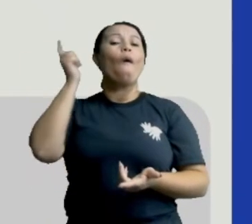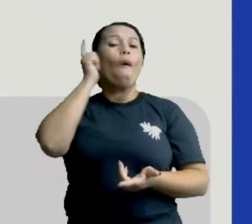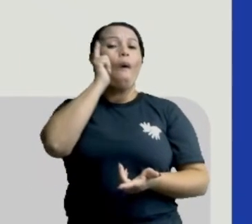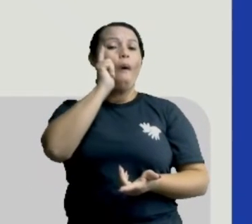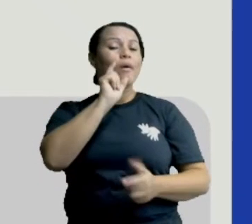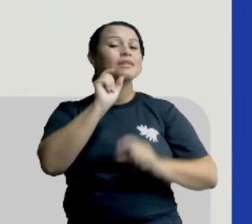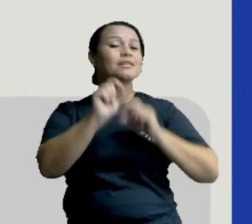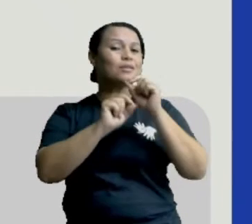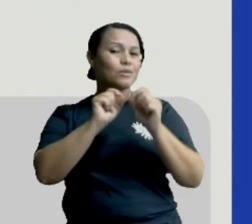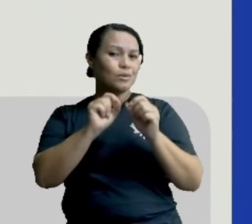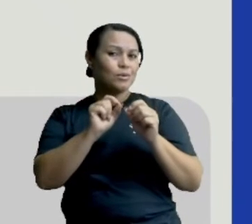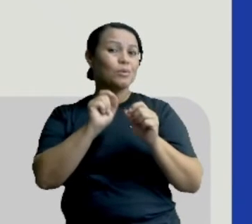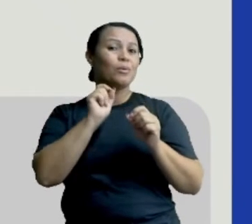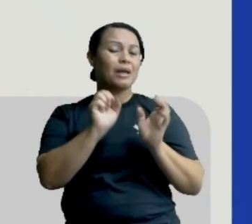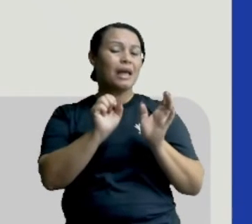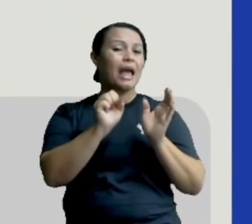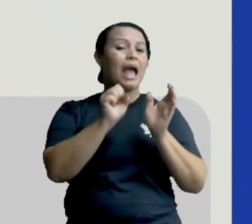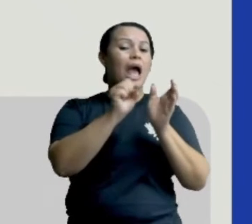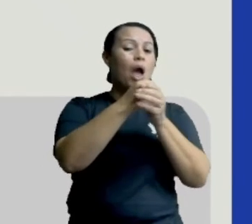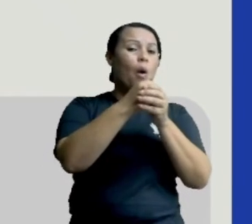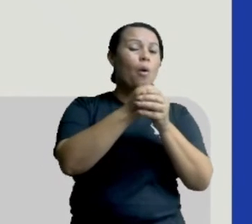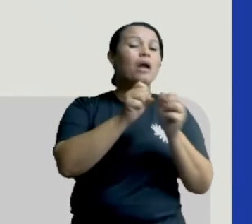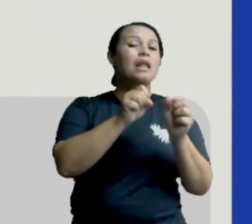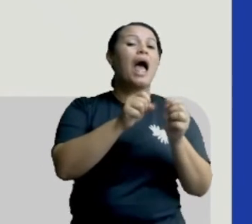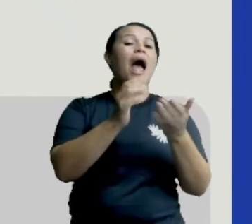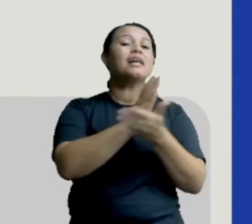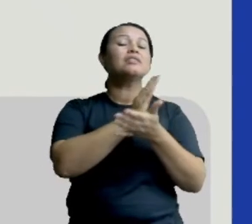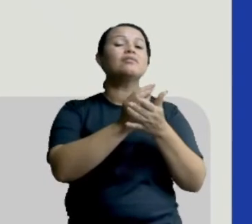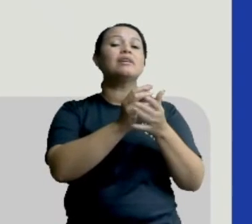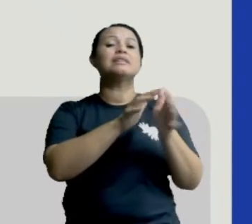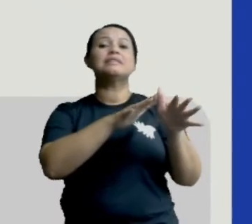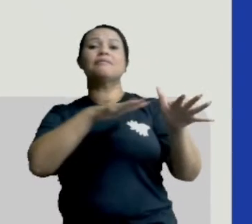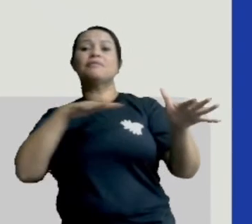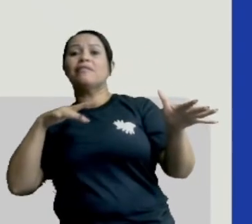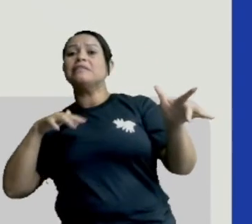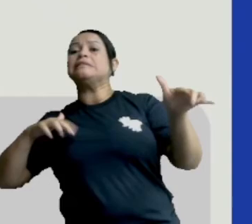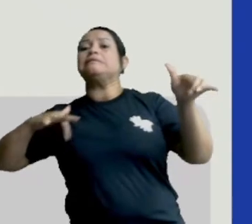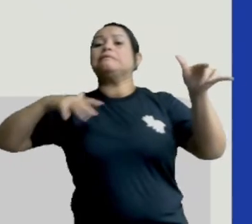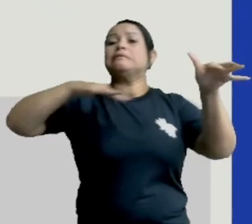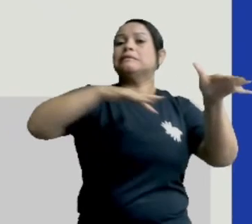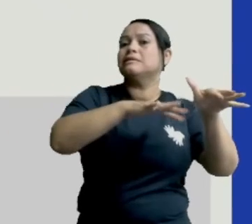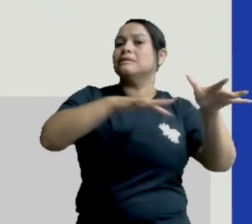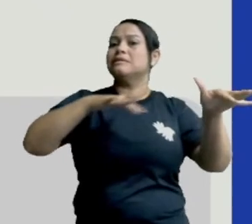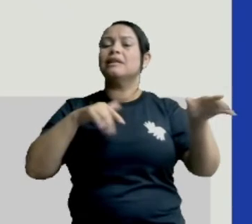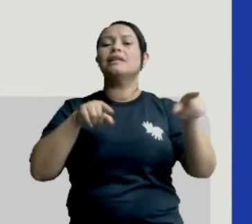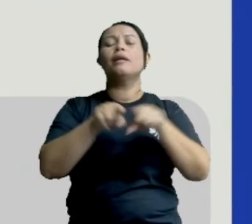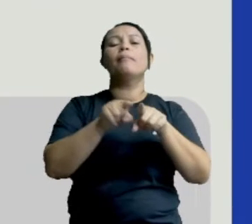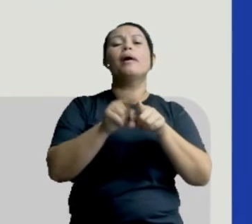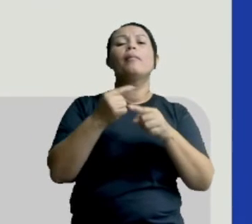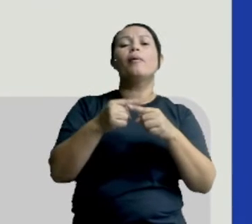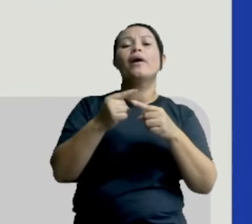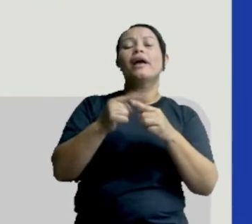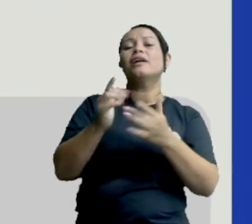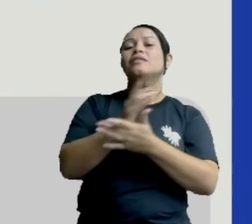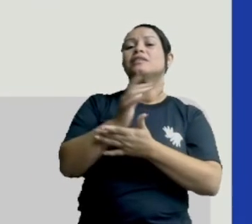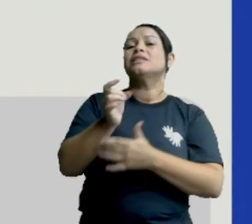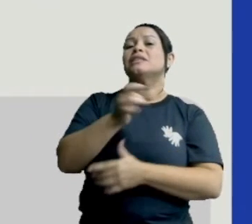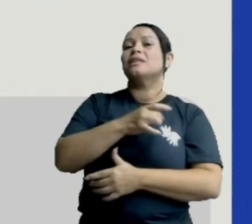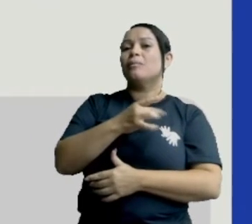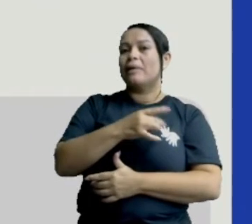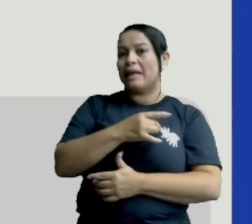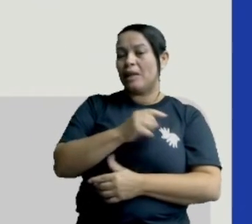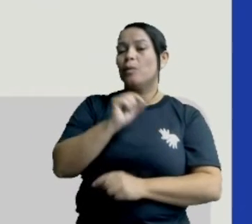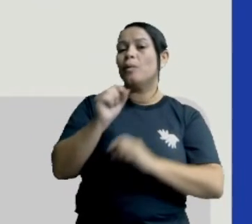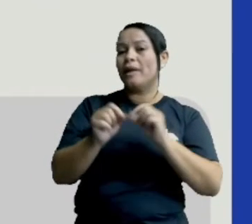das primeiras emboscadas, recuando apenas na última por ser a maior e por temerem que a sumida